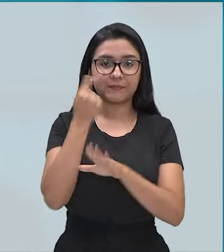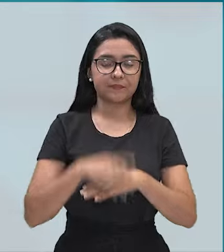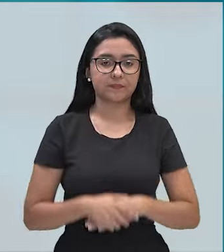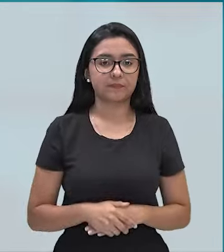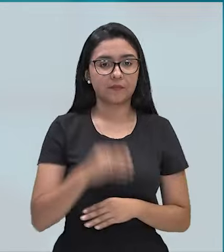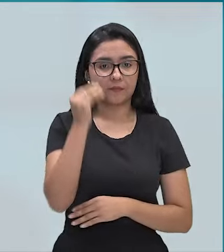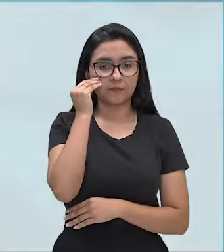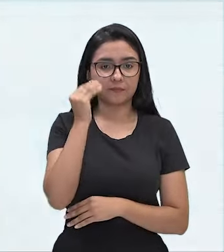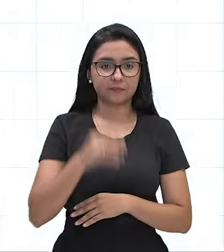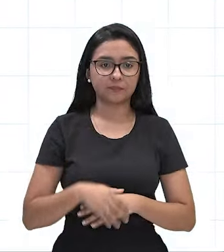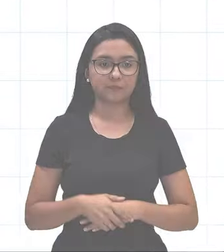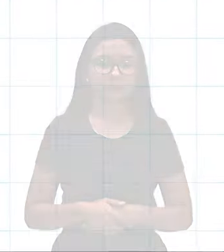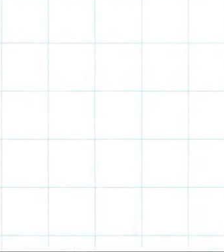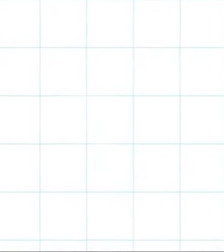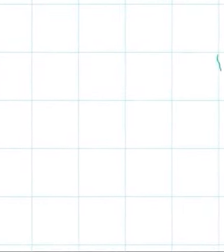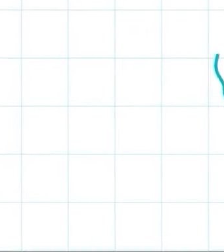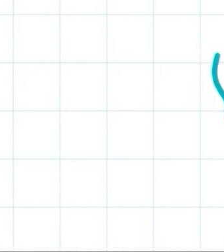vamos